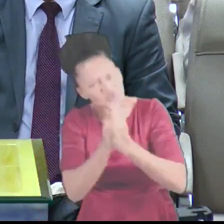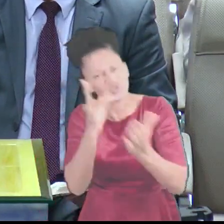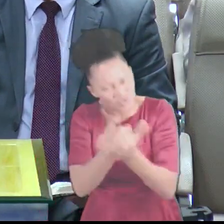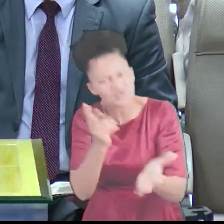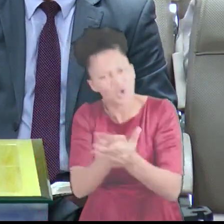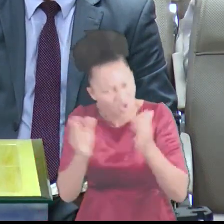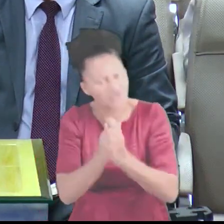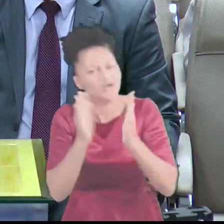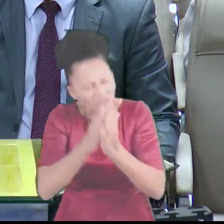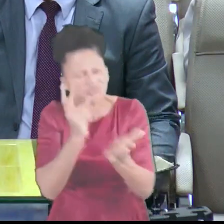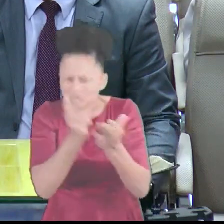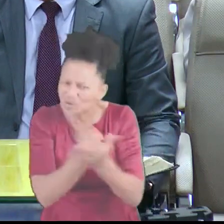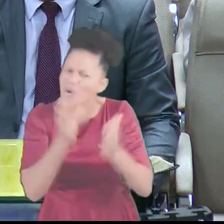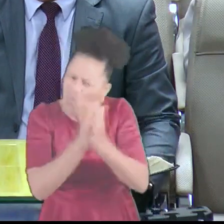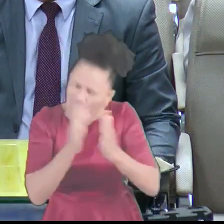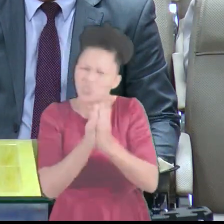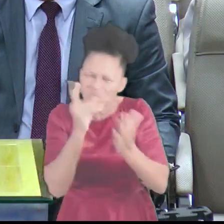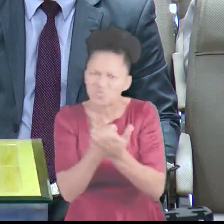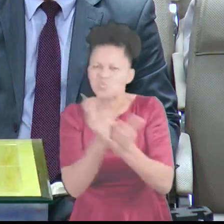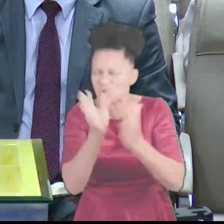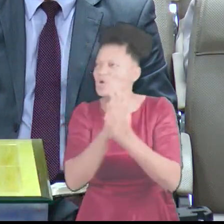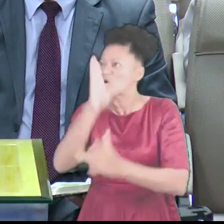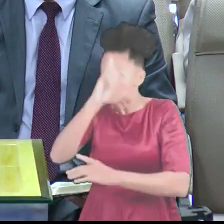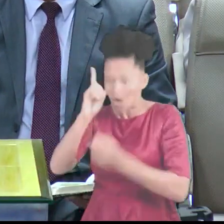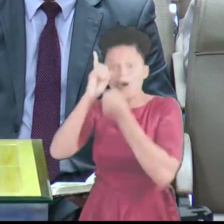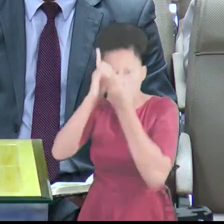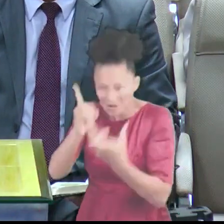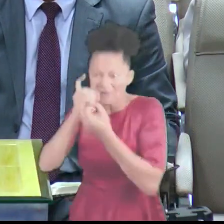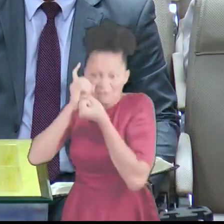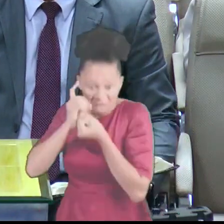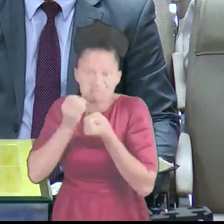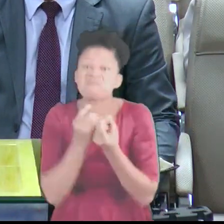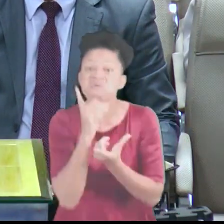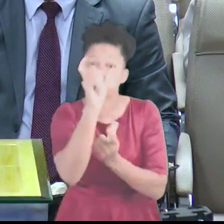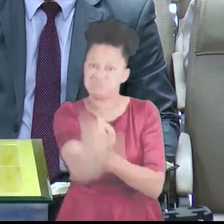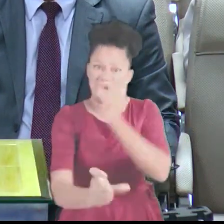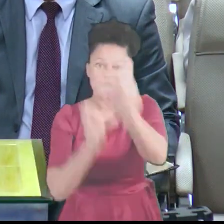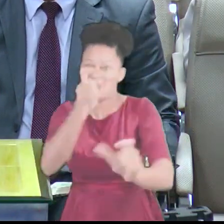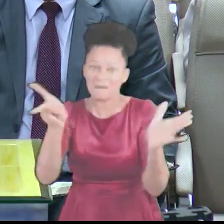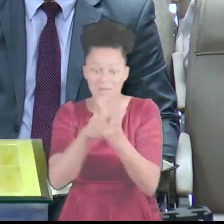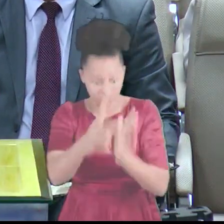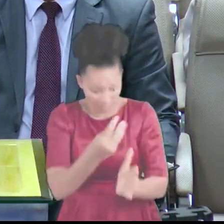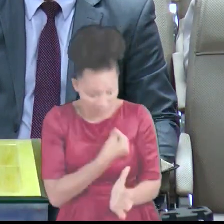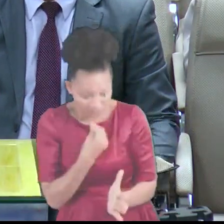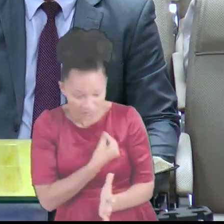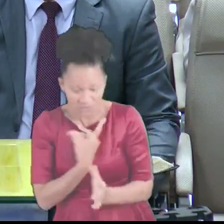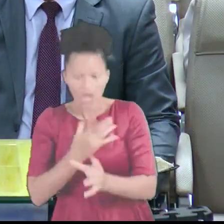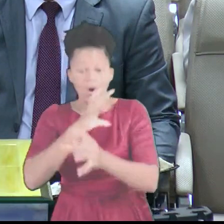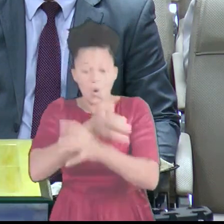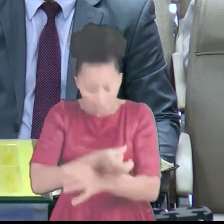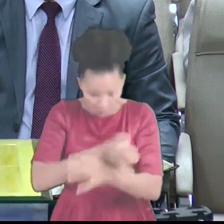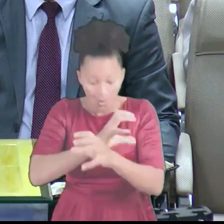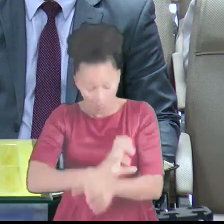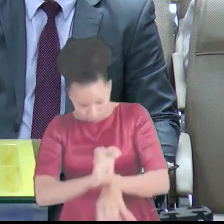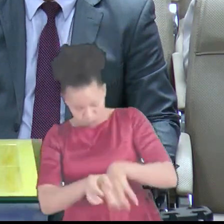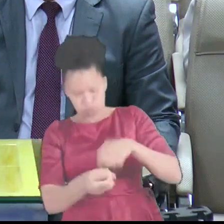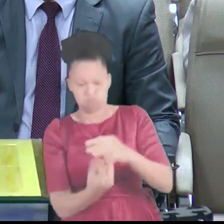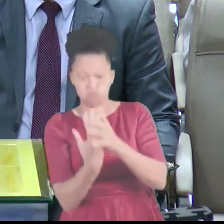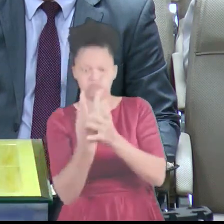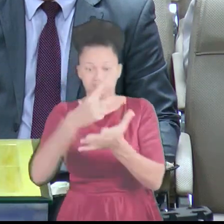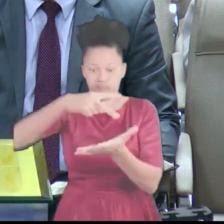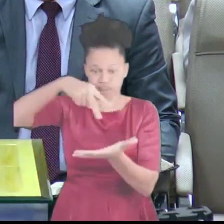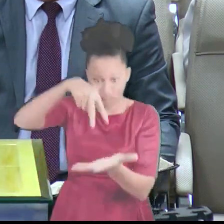orando, continue orando, continue orando, que eu vou liberar a palavra de vida, e este osso vai voltar a viver outra